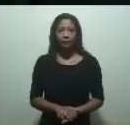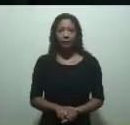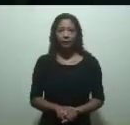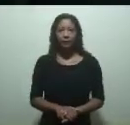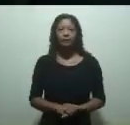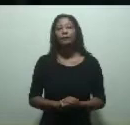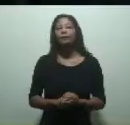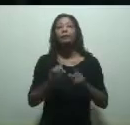Projeto de Lei número